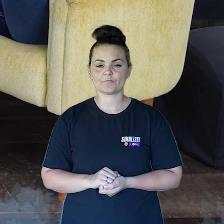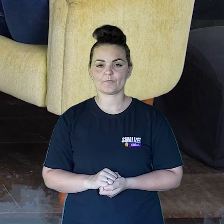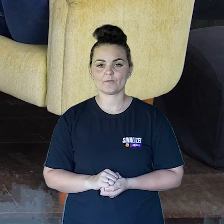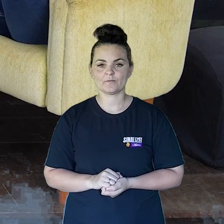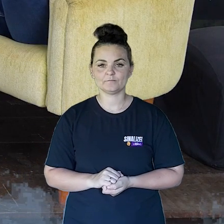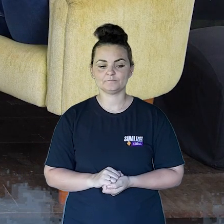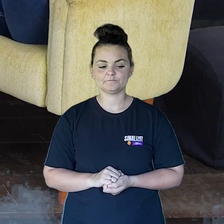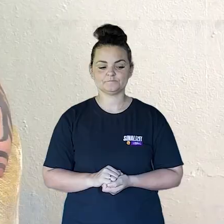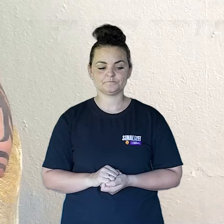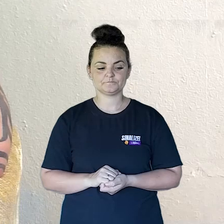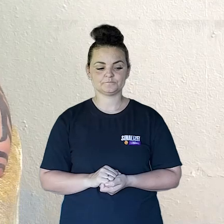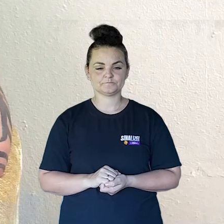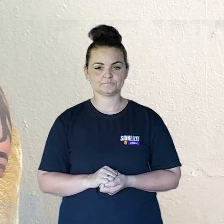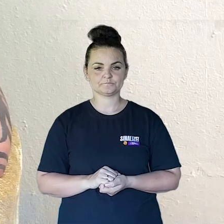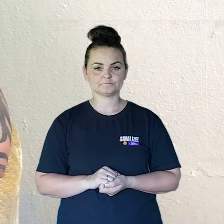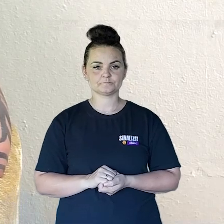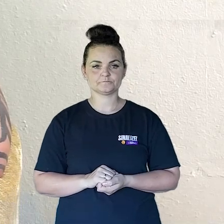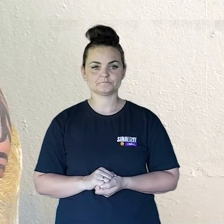Bom, eu